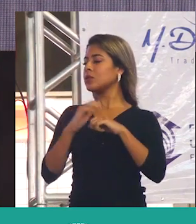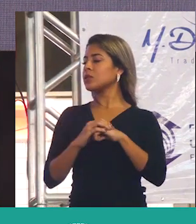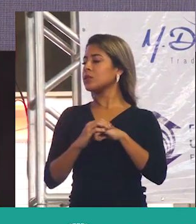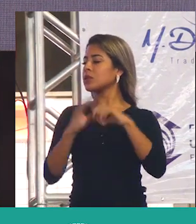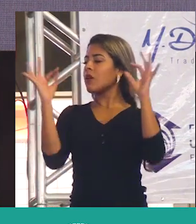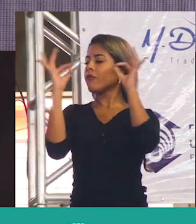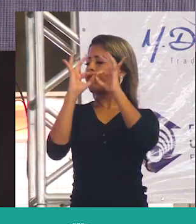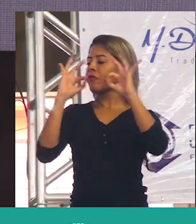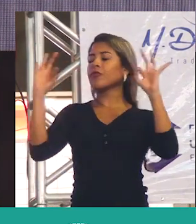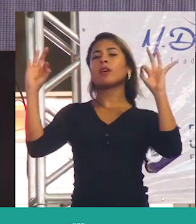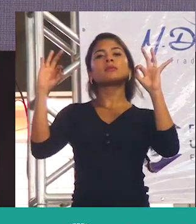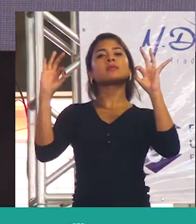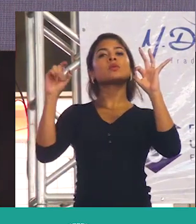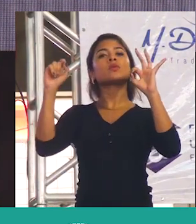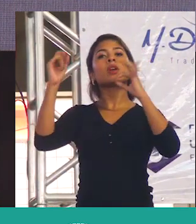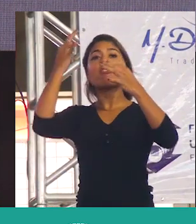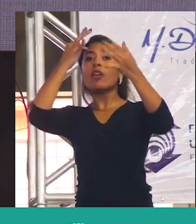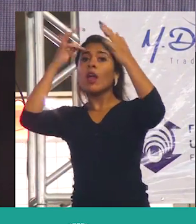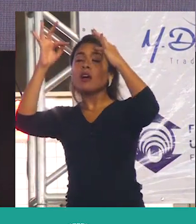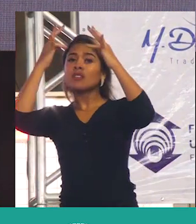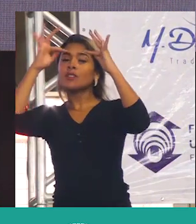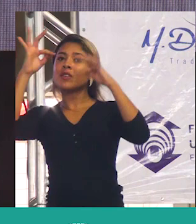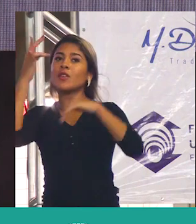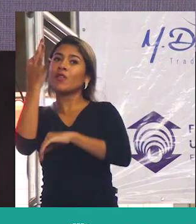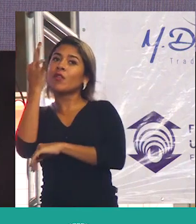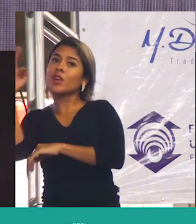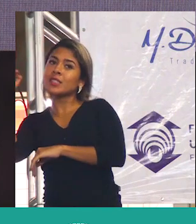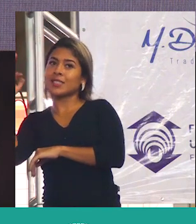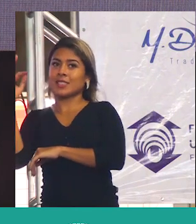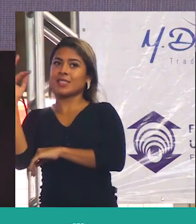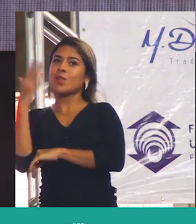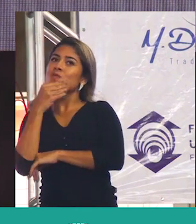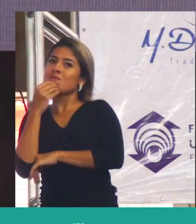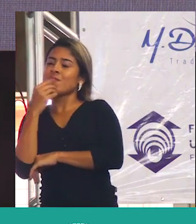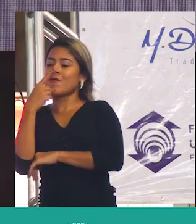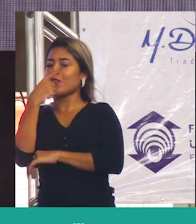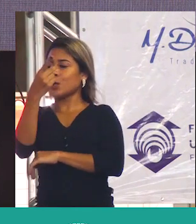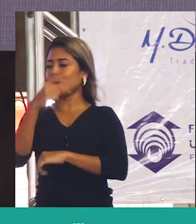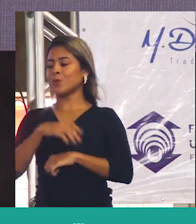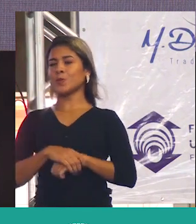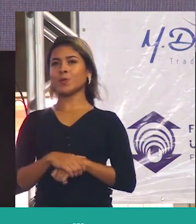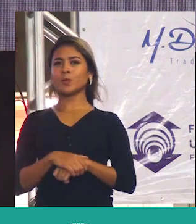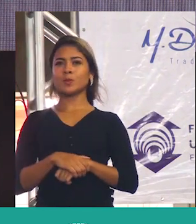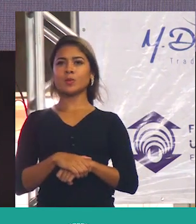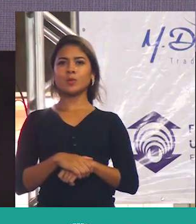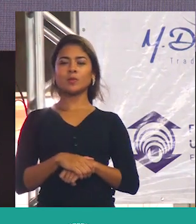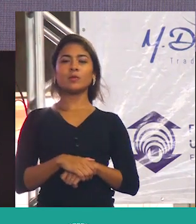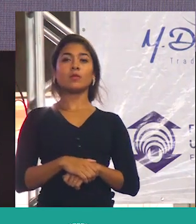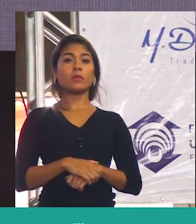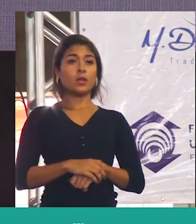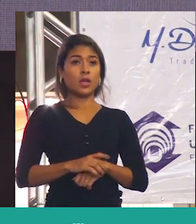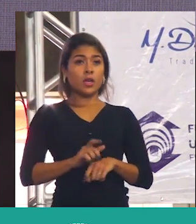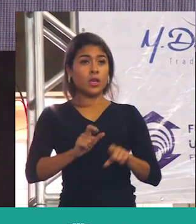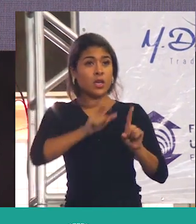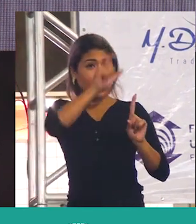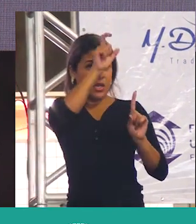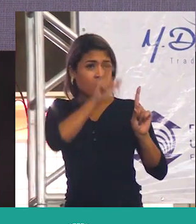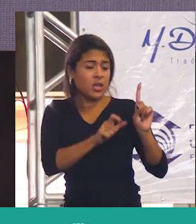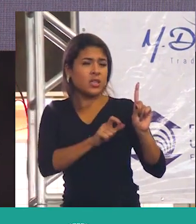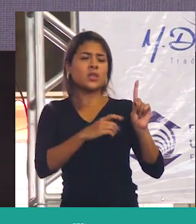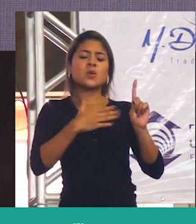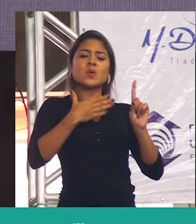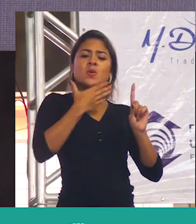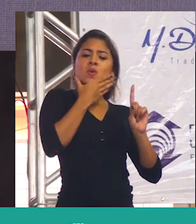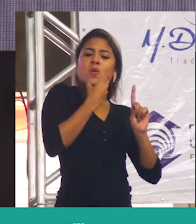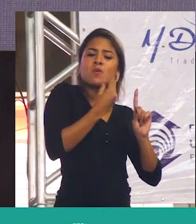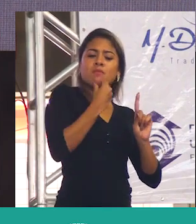filósofo francês, Jean-Paul Sartre, quando ele diz que nunca se é homem enquanto se